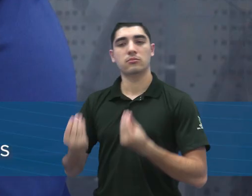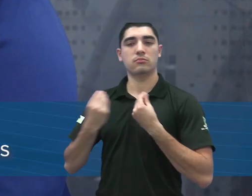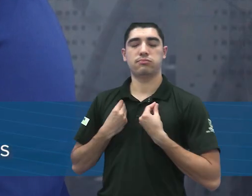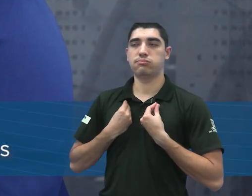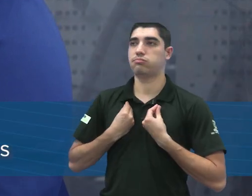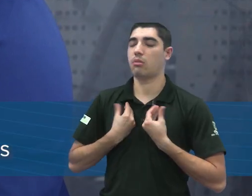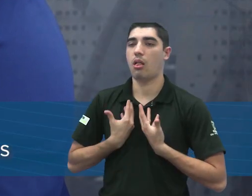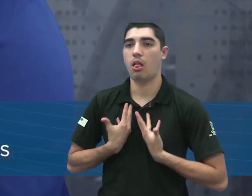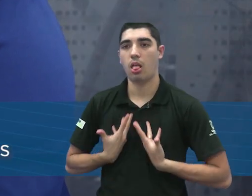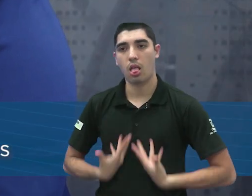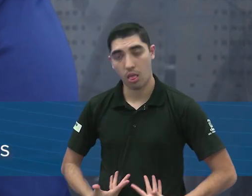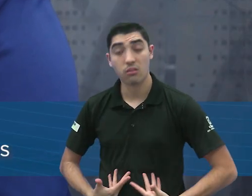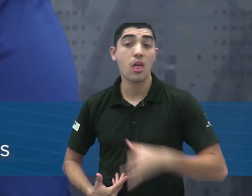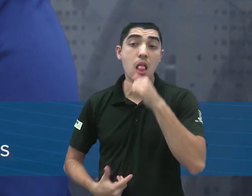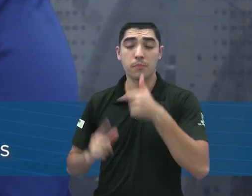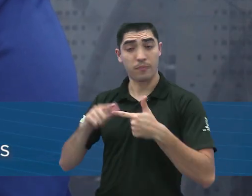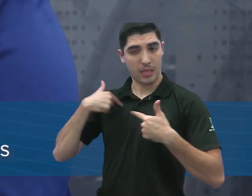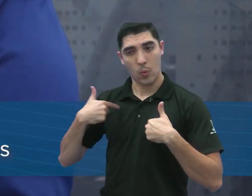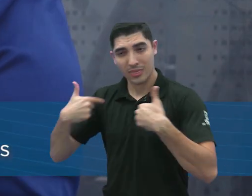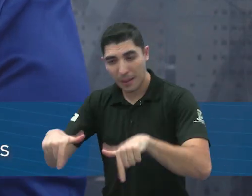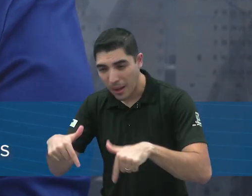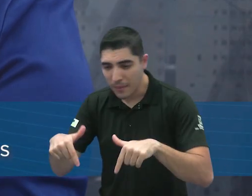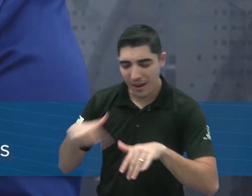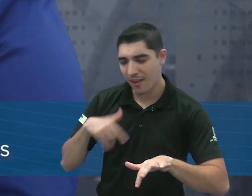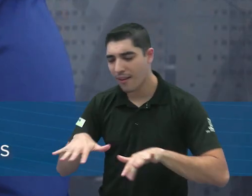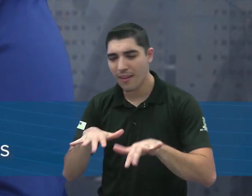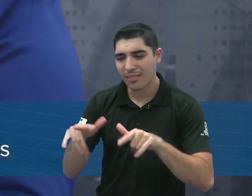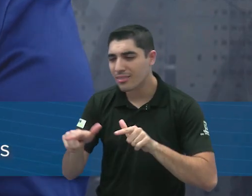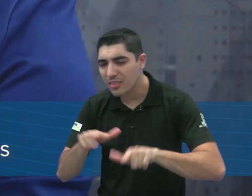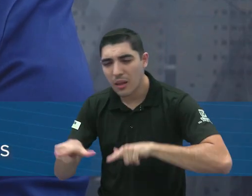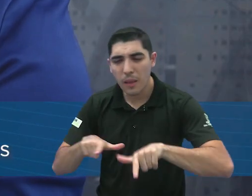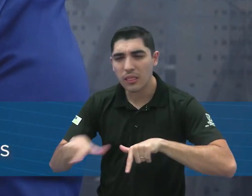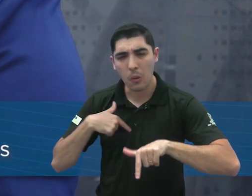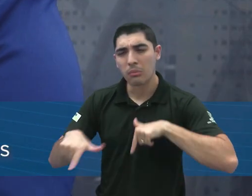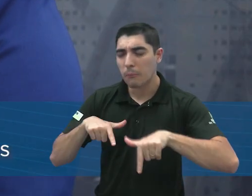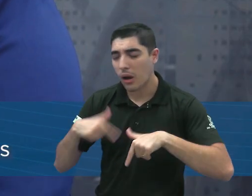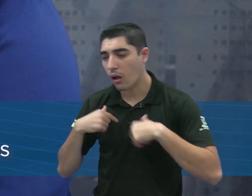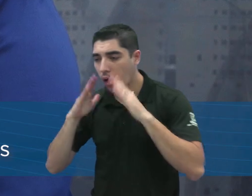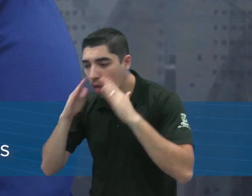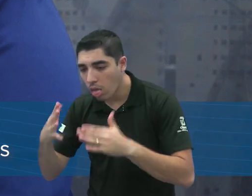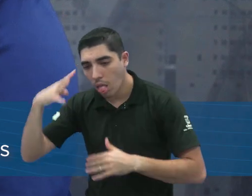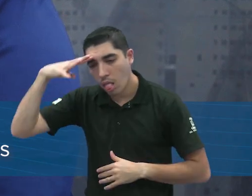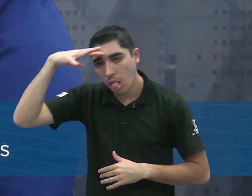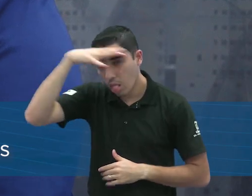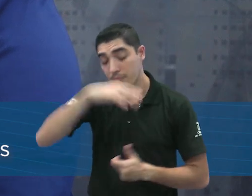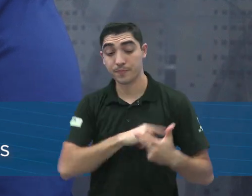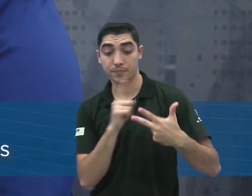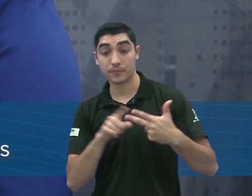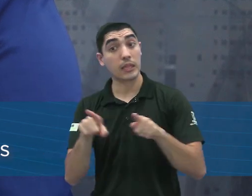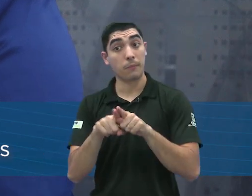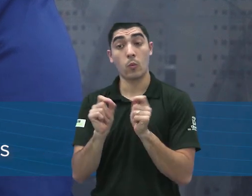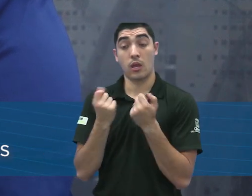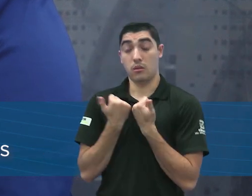né? Durante o trabalho, estou perdendo o foco, né? Eu começo a fazer uma coisa, não termino, vou em outra, né? A questão da agressividade